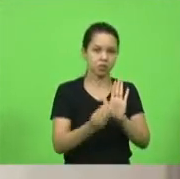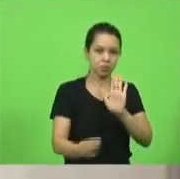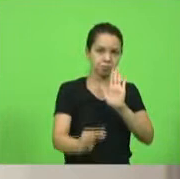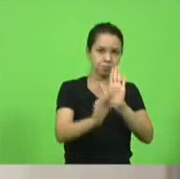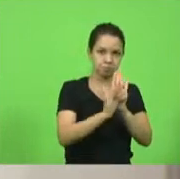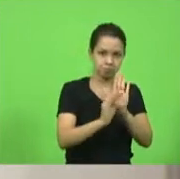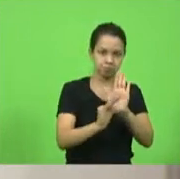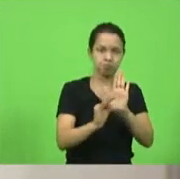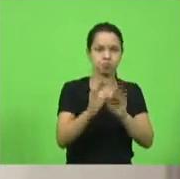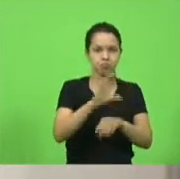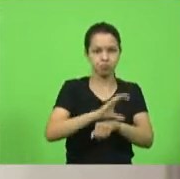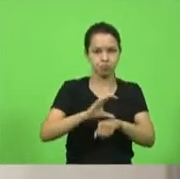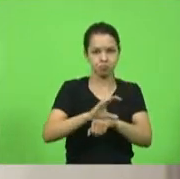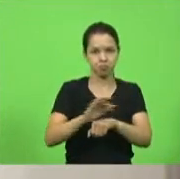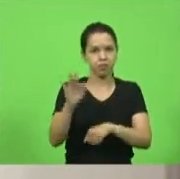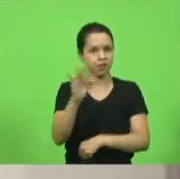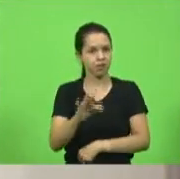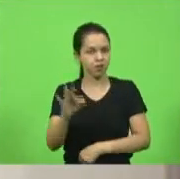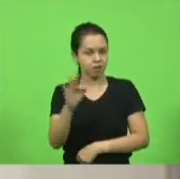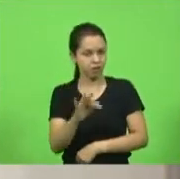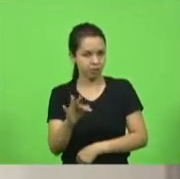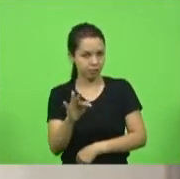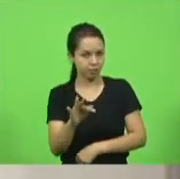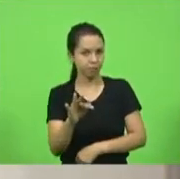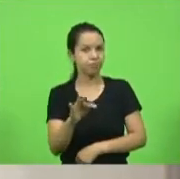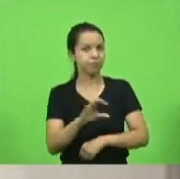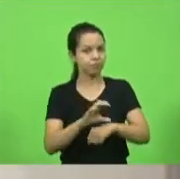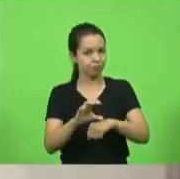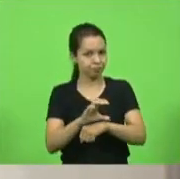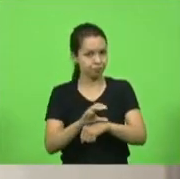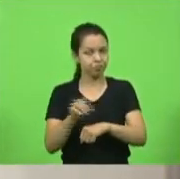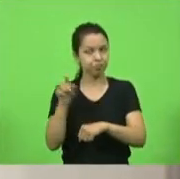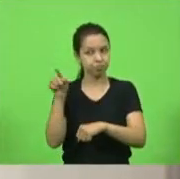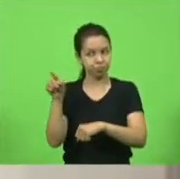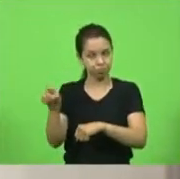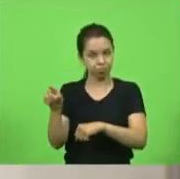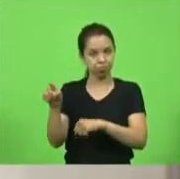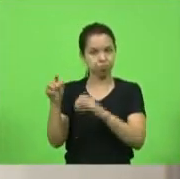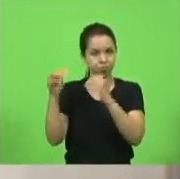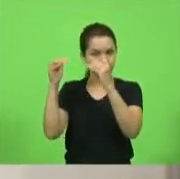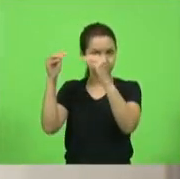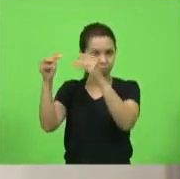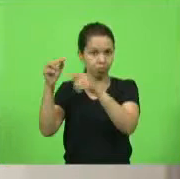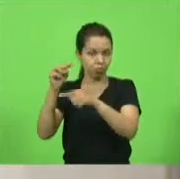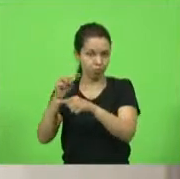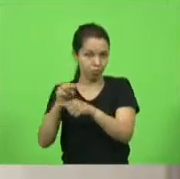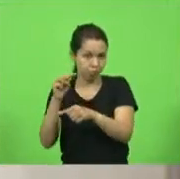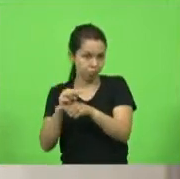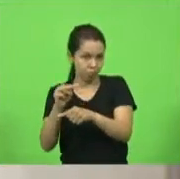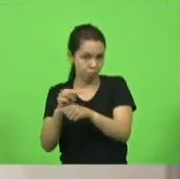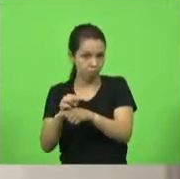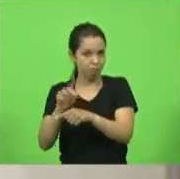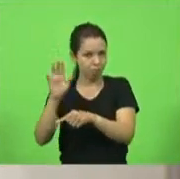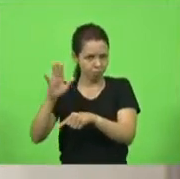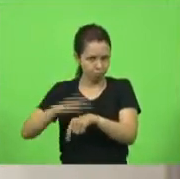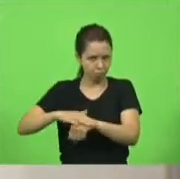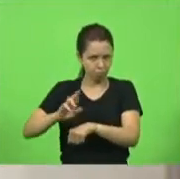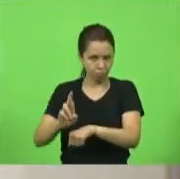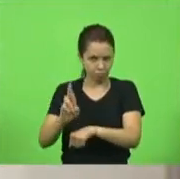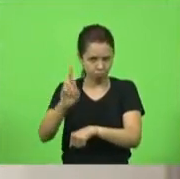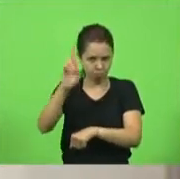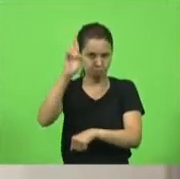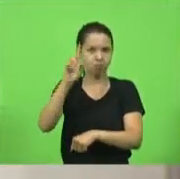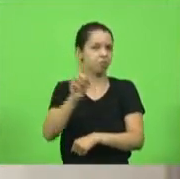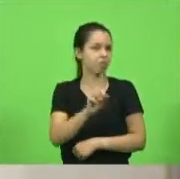Federal, Constituição que o Supremo é guardião, não dono. A todos os